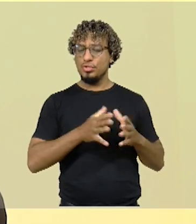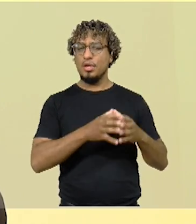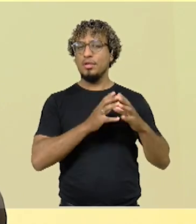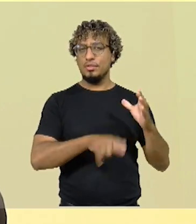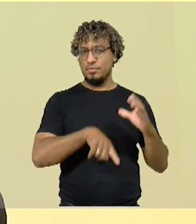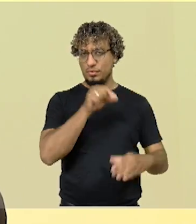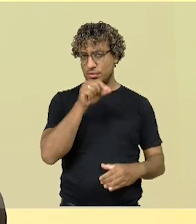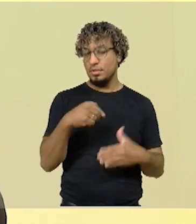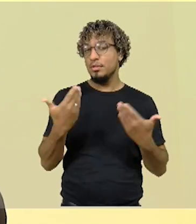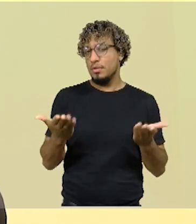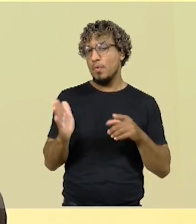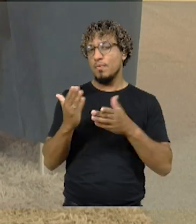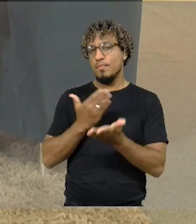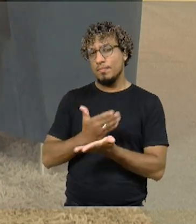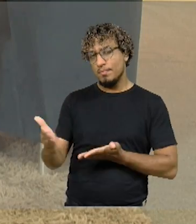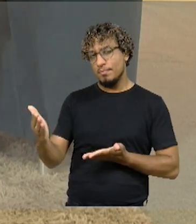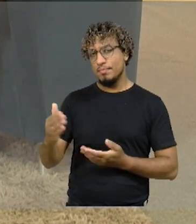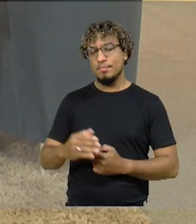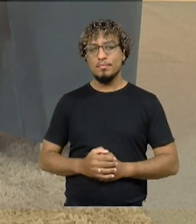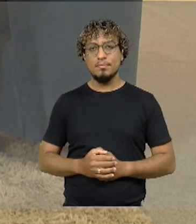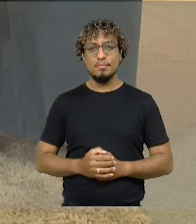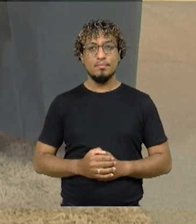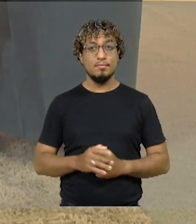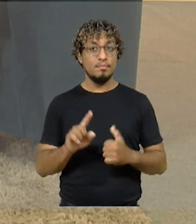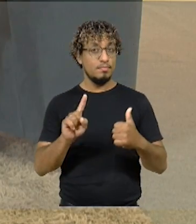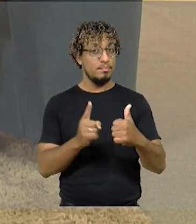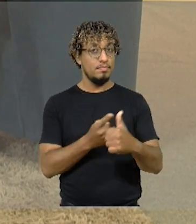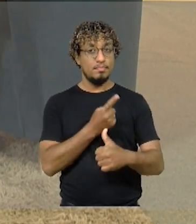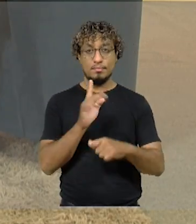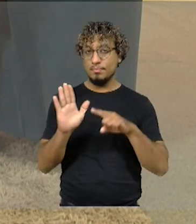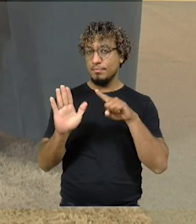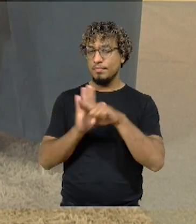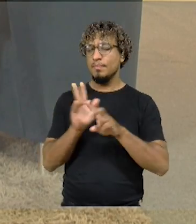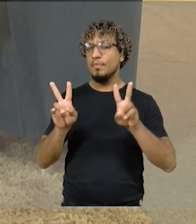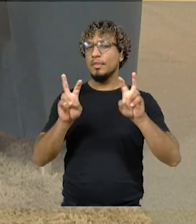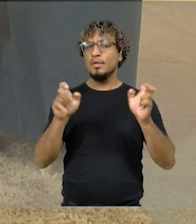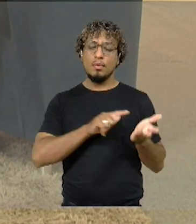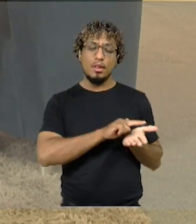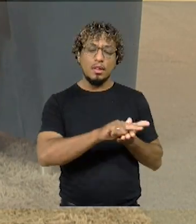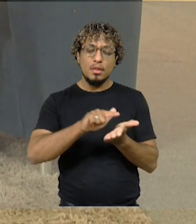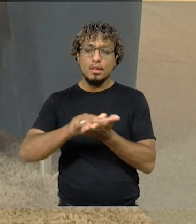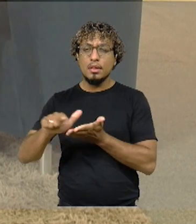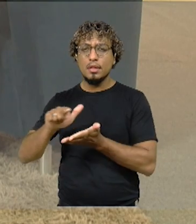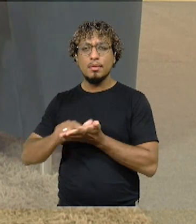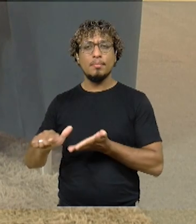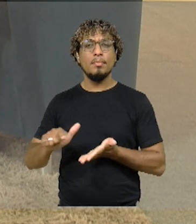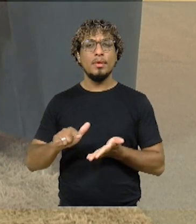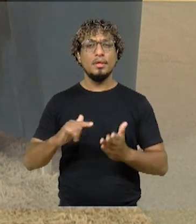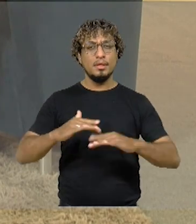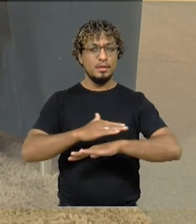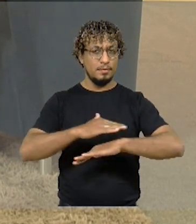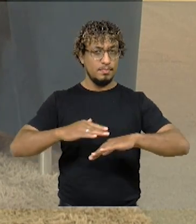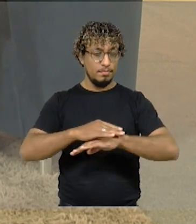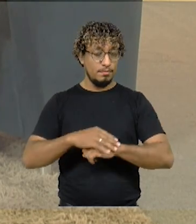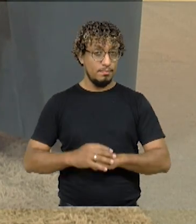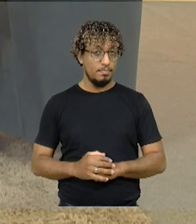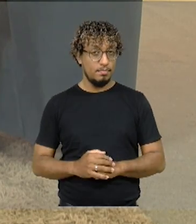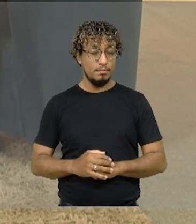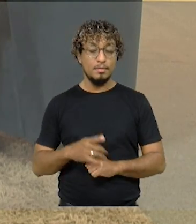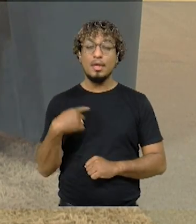Todo mundo convidado. Obrigada, Luciana. No próximo bloco tem Sabatina TV UFMA, com os candidatos à Prefeitura de São Luís. O